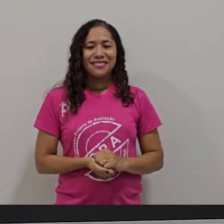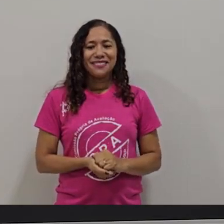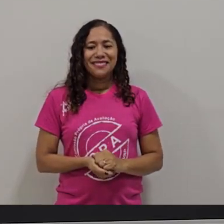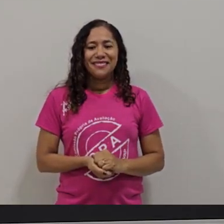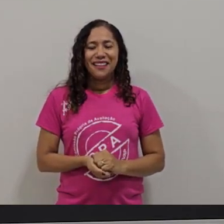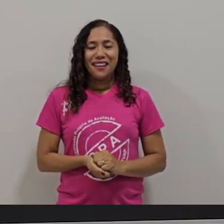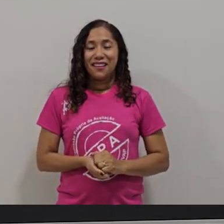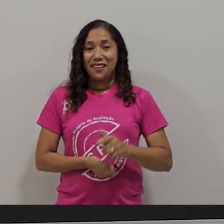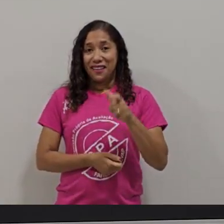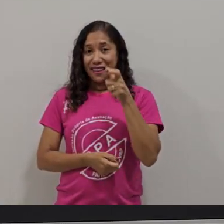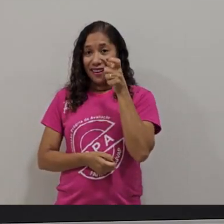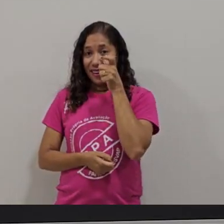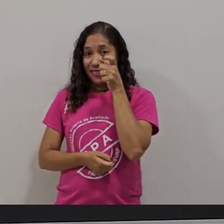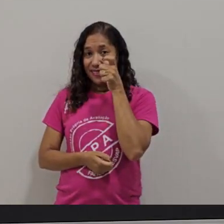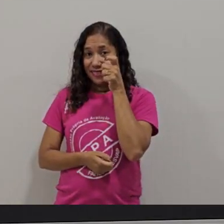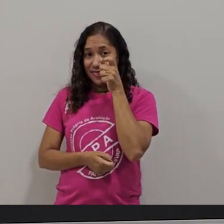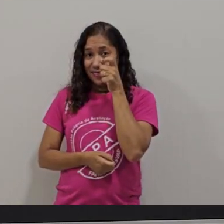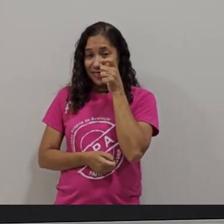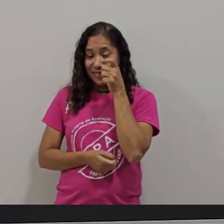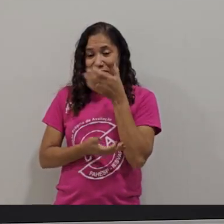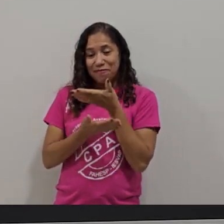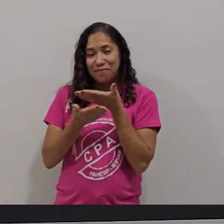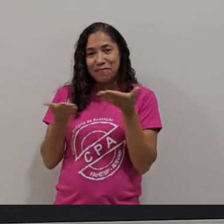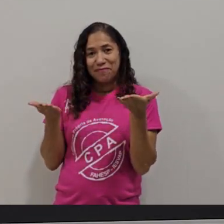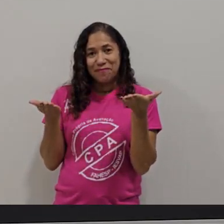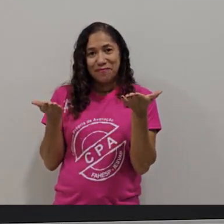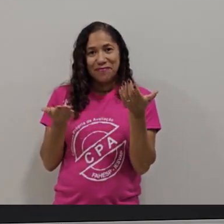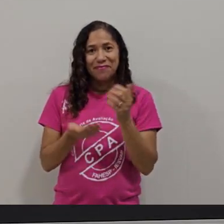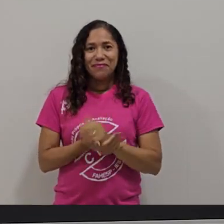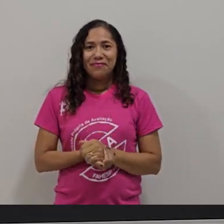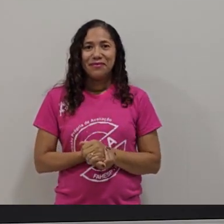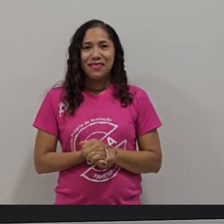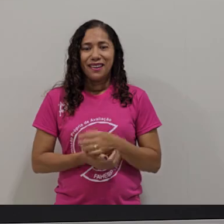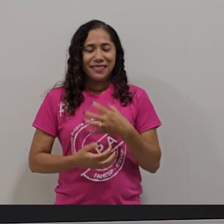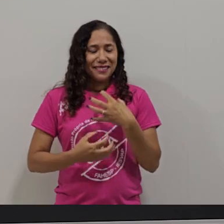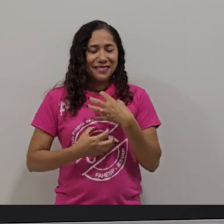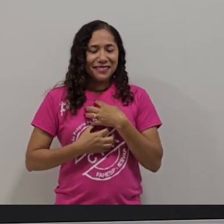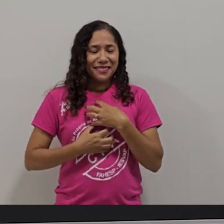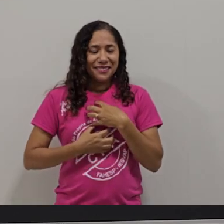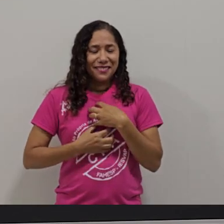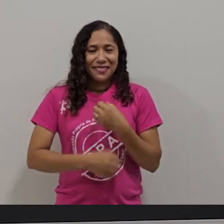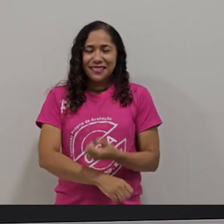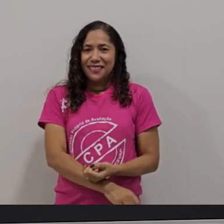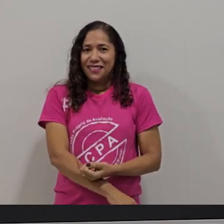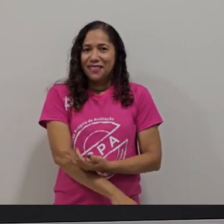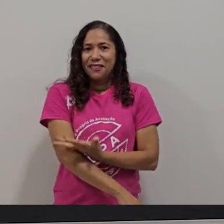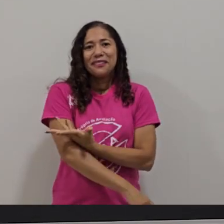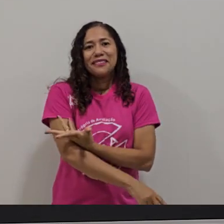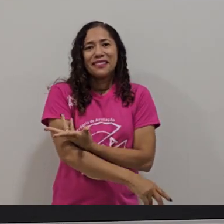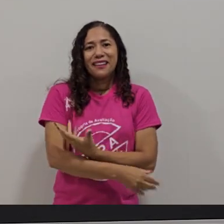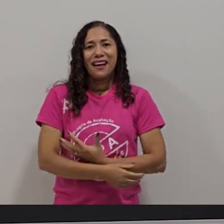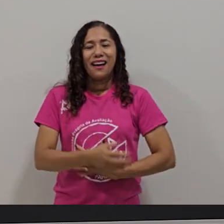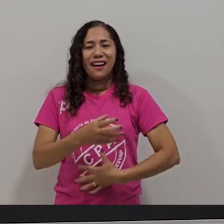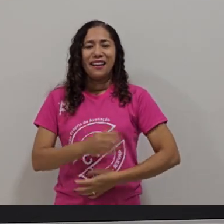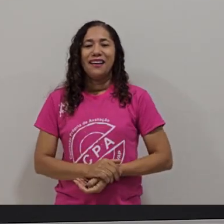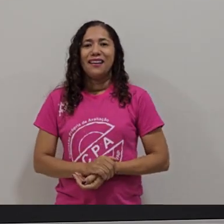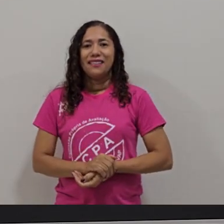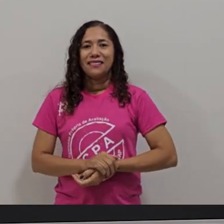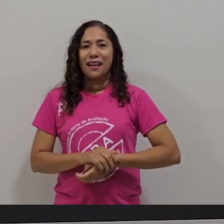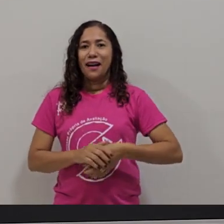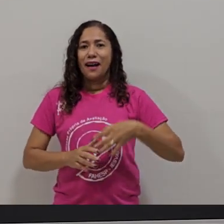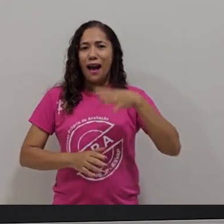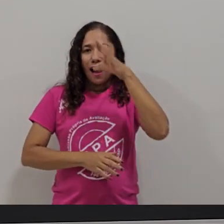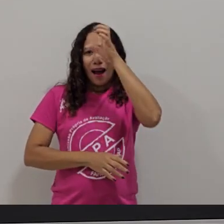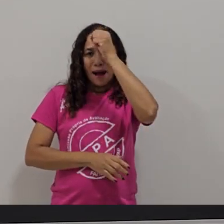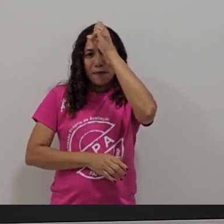que assistiu aqui o episódio de hoje e se sensibilizar, né, a todo mundo que aprender a nossa segunda